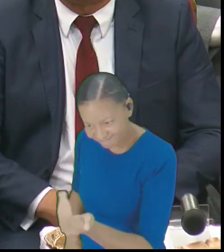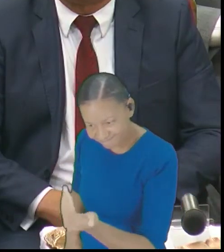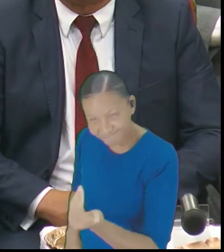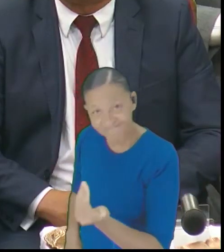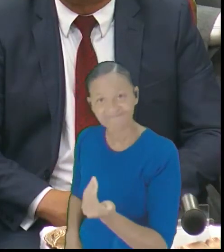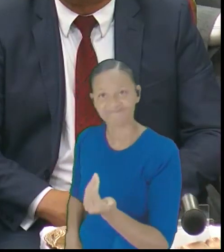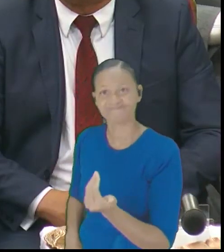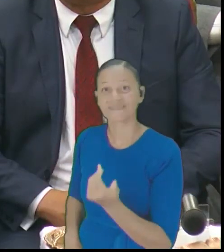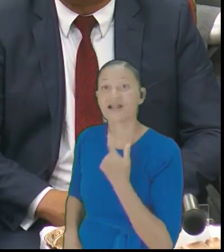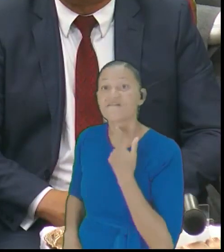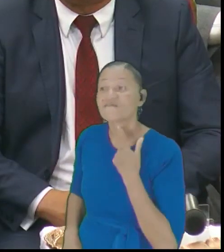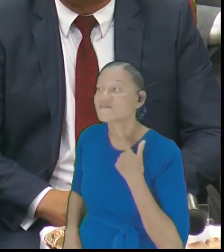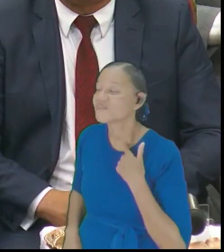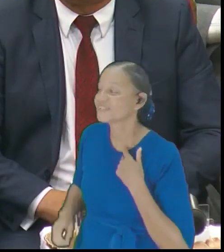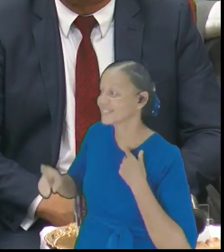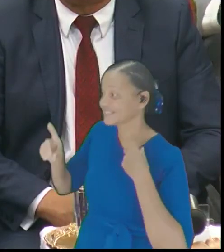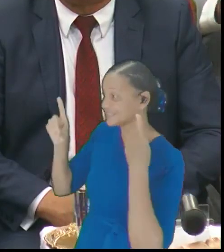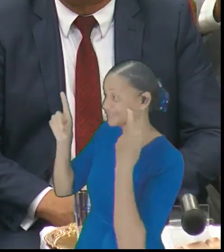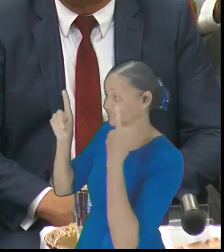dentro da sua vontade